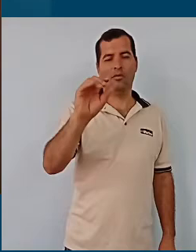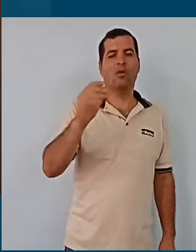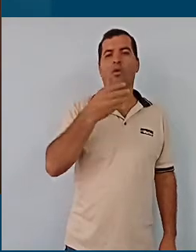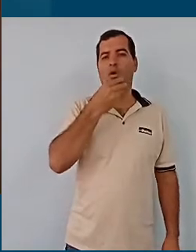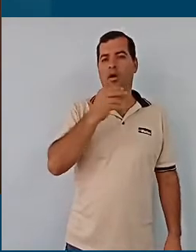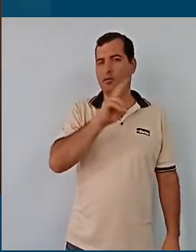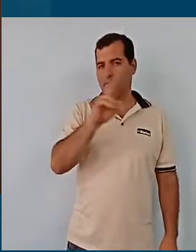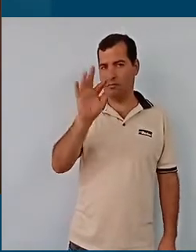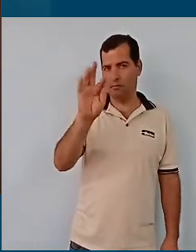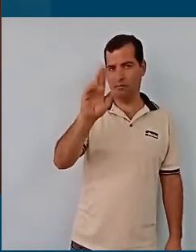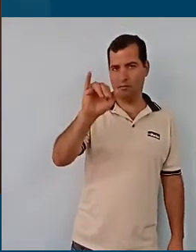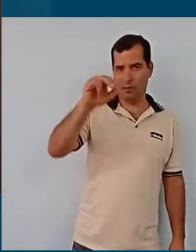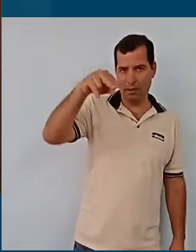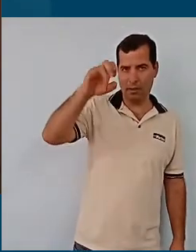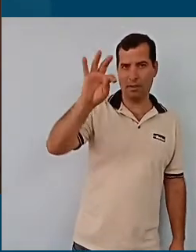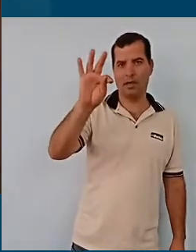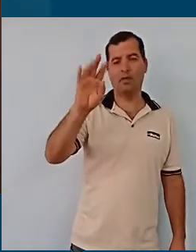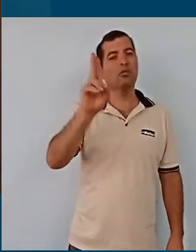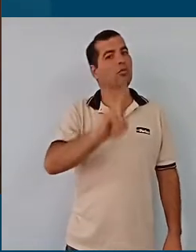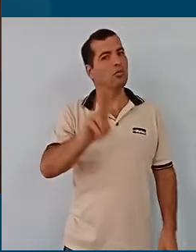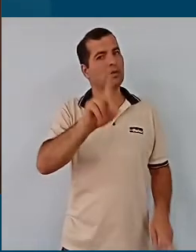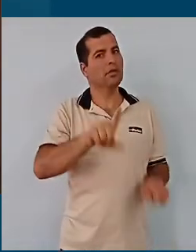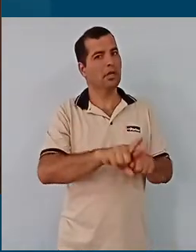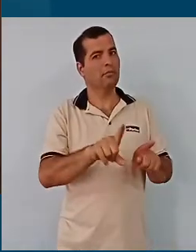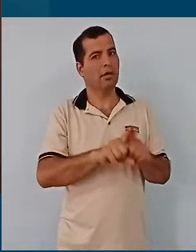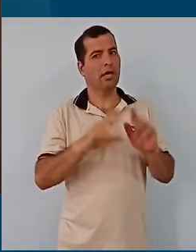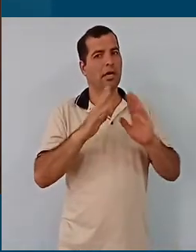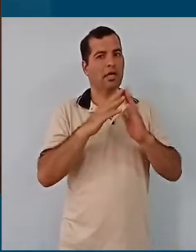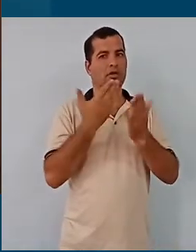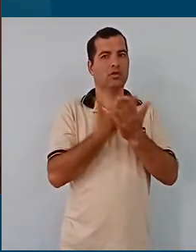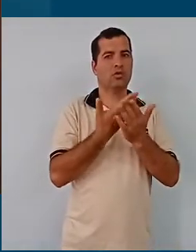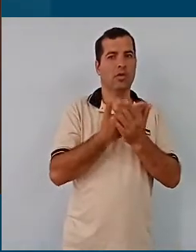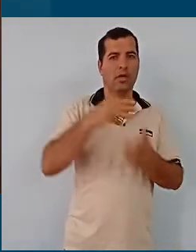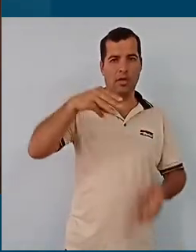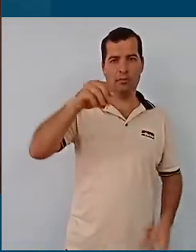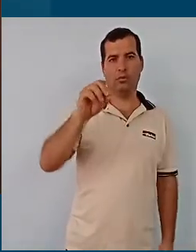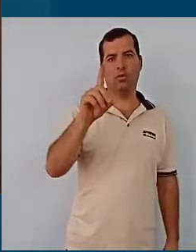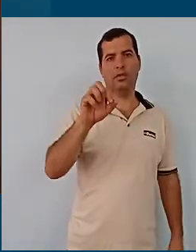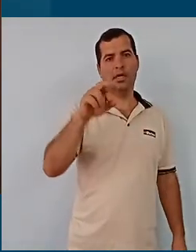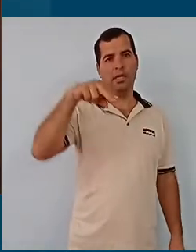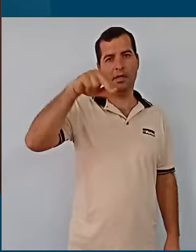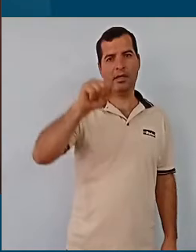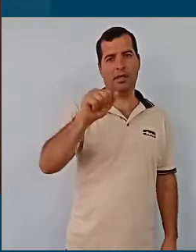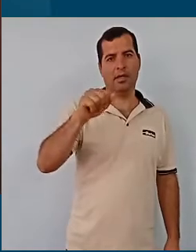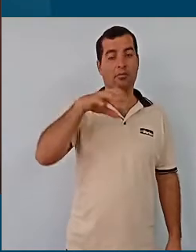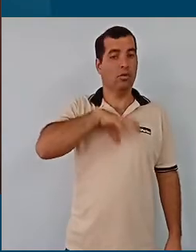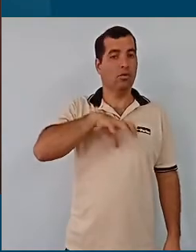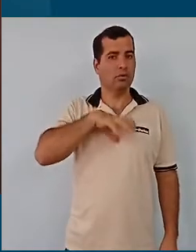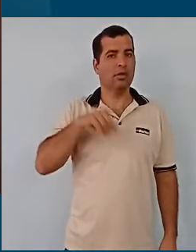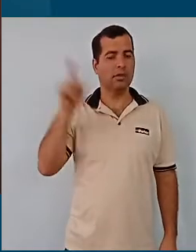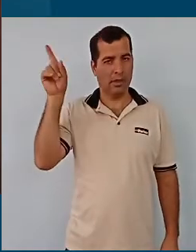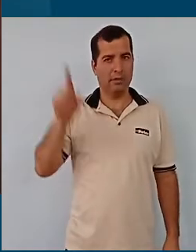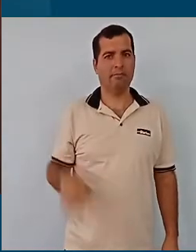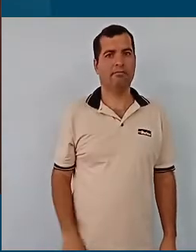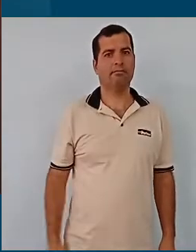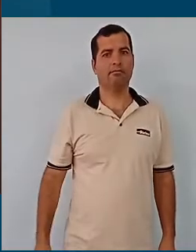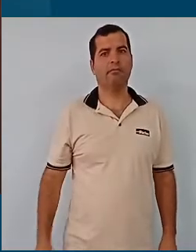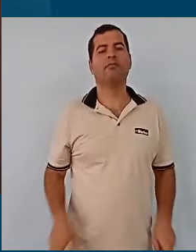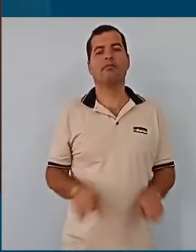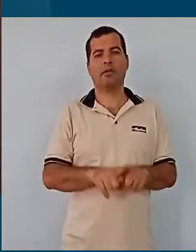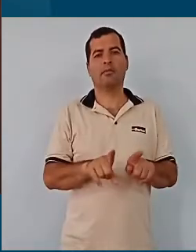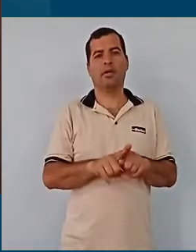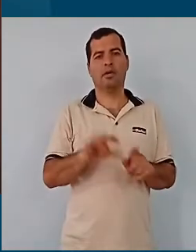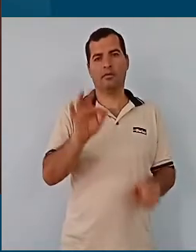também no movimento da escola moderna portuguesa, que é muito inspirada no movimento Freinet,